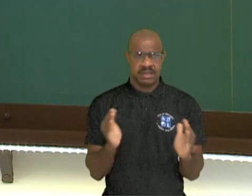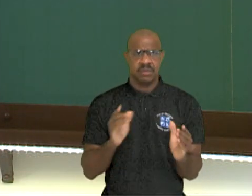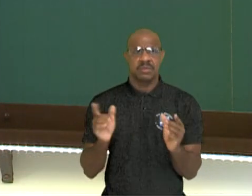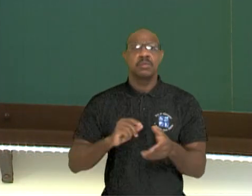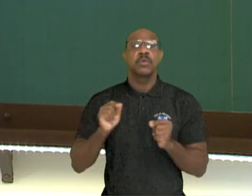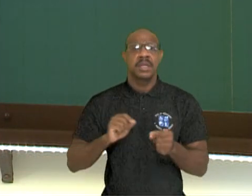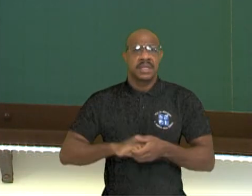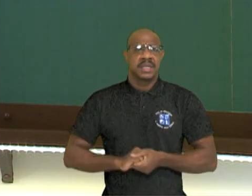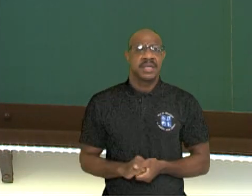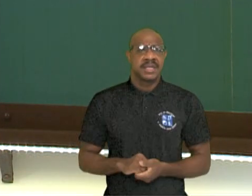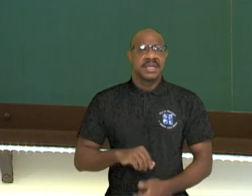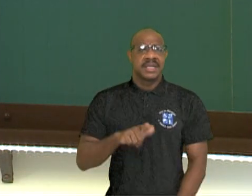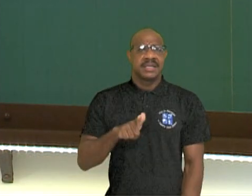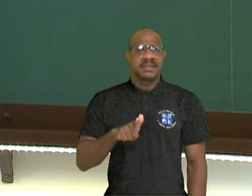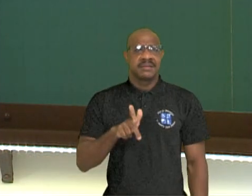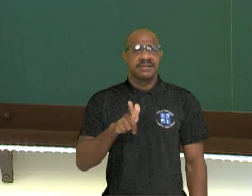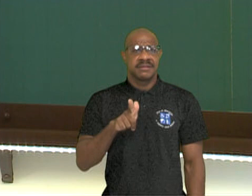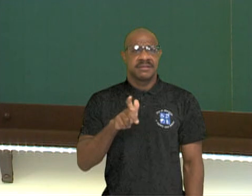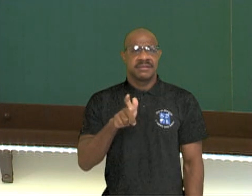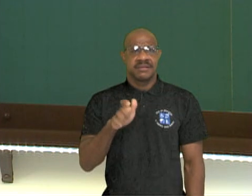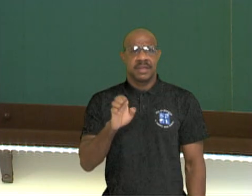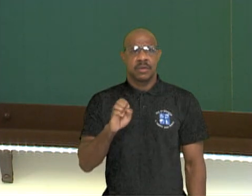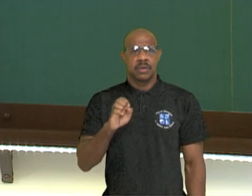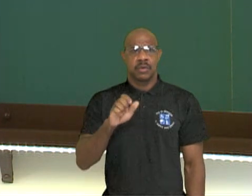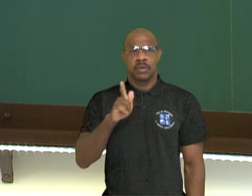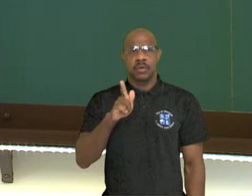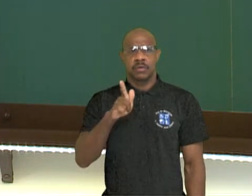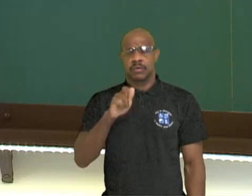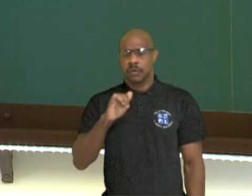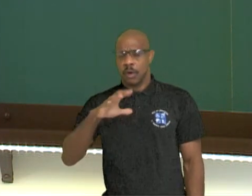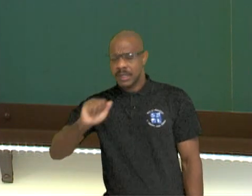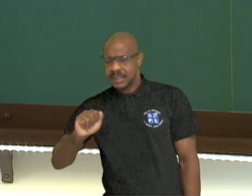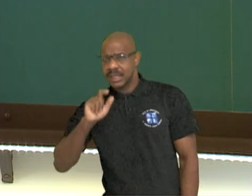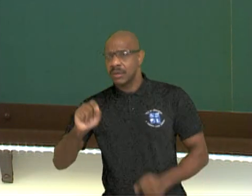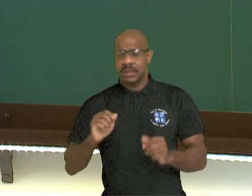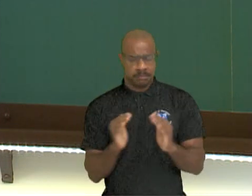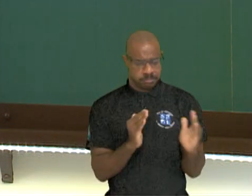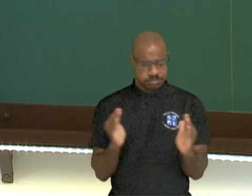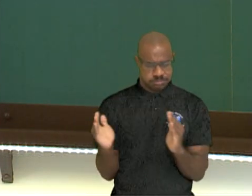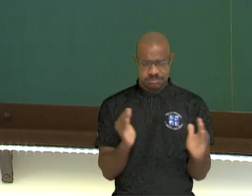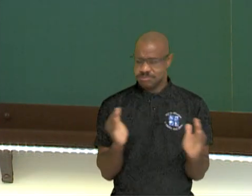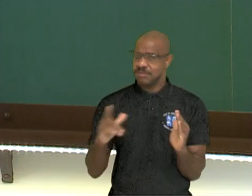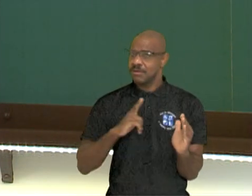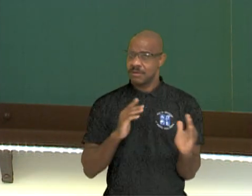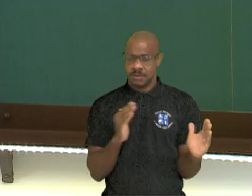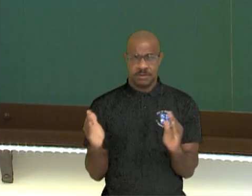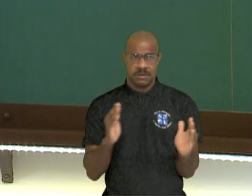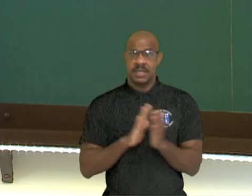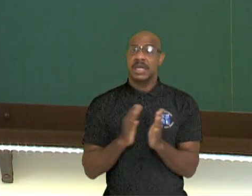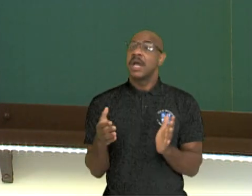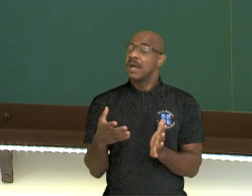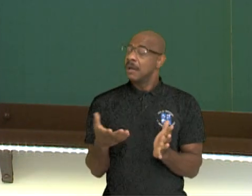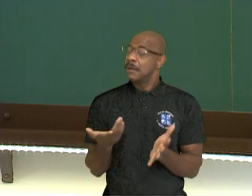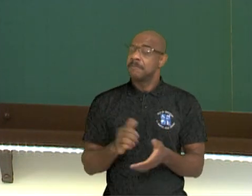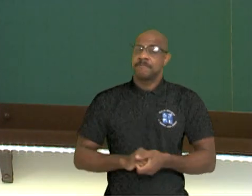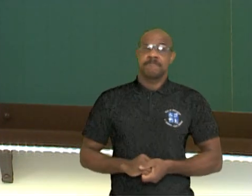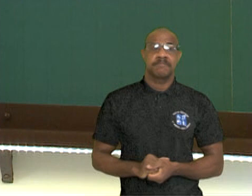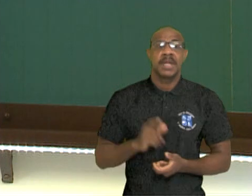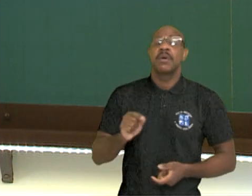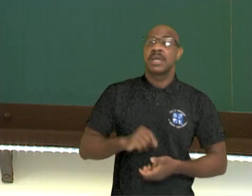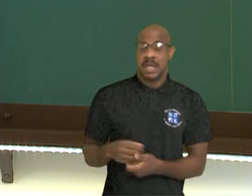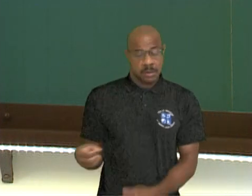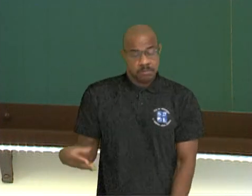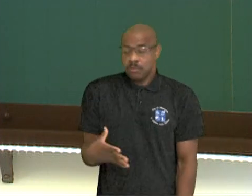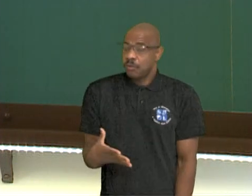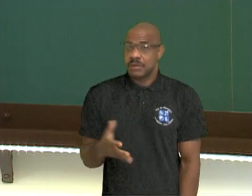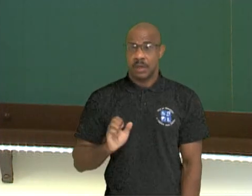no período Quaternário, que é naquela escala do tempo geológico o mais recente e que